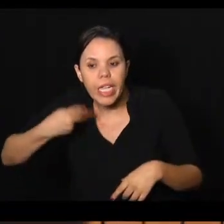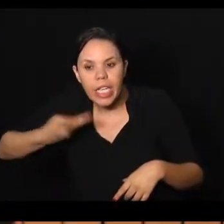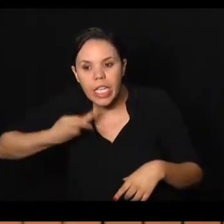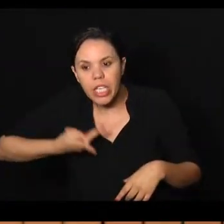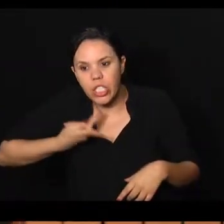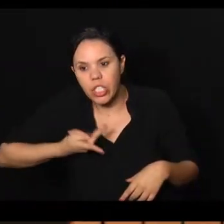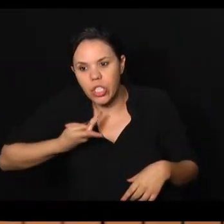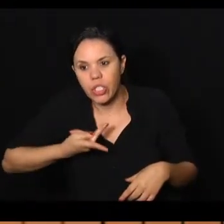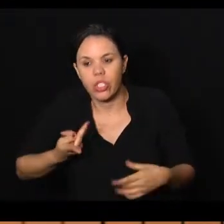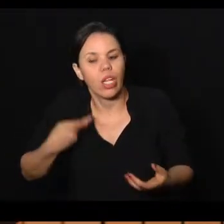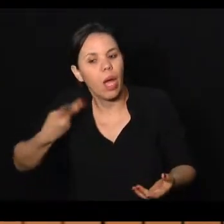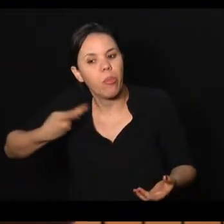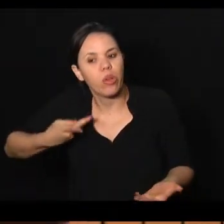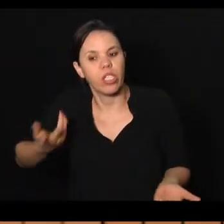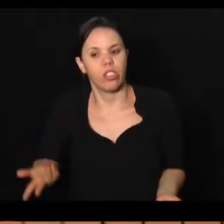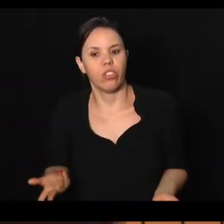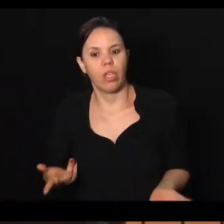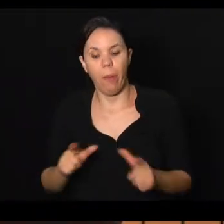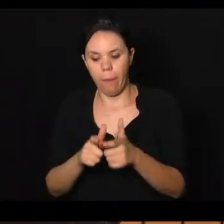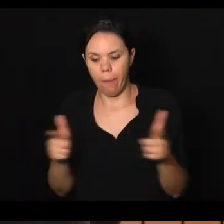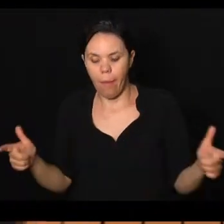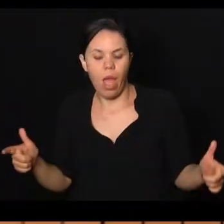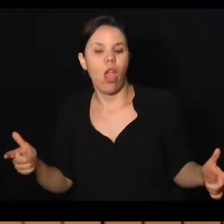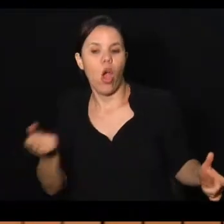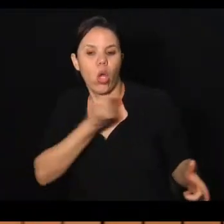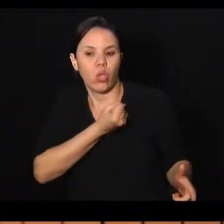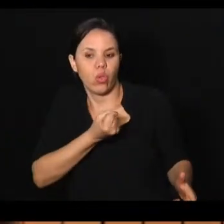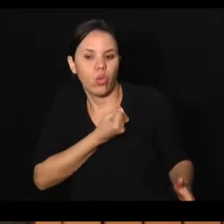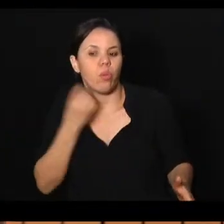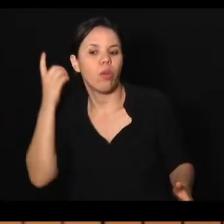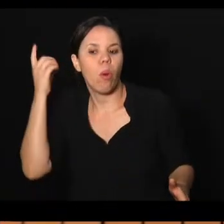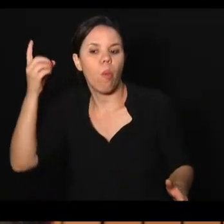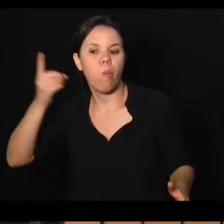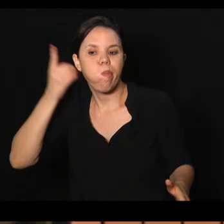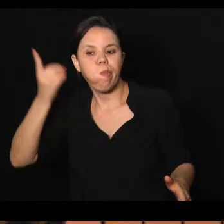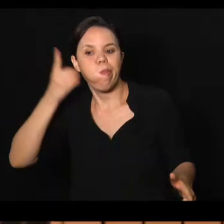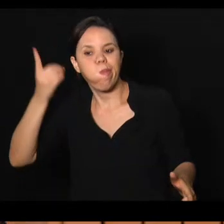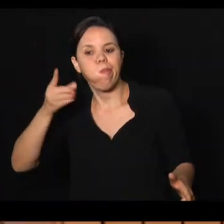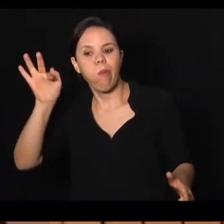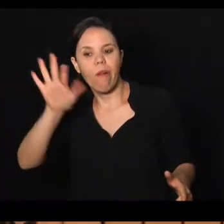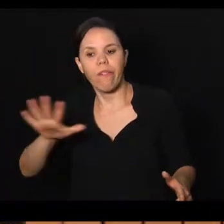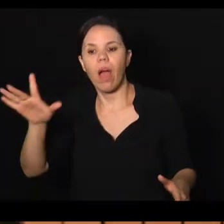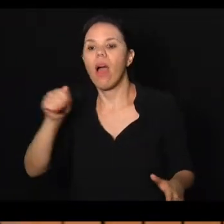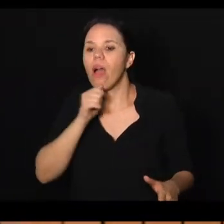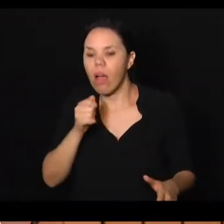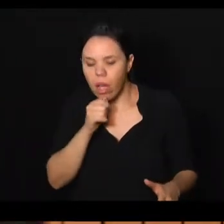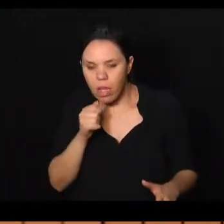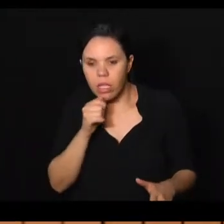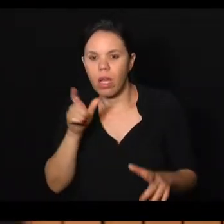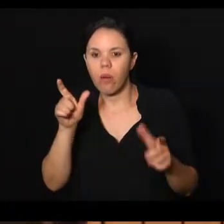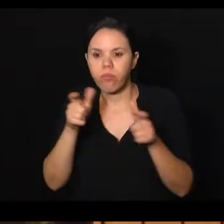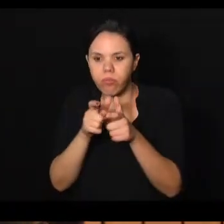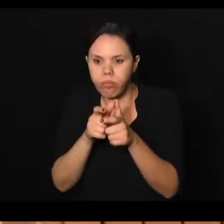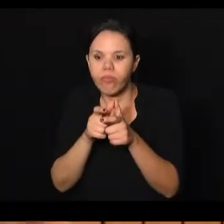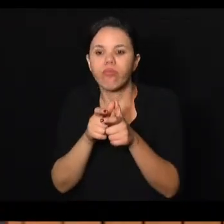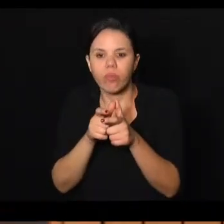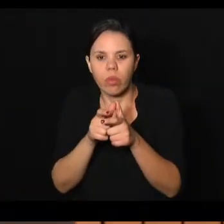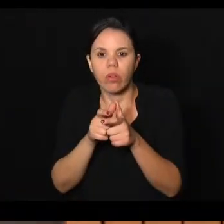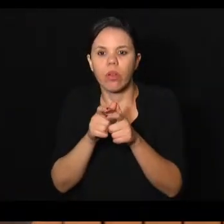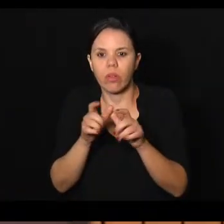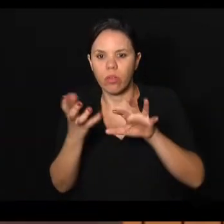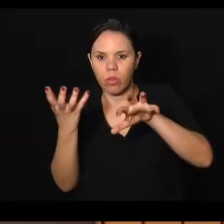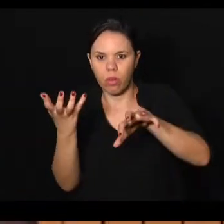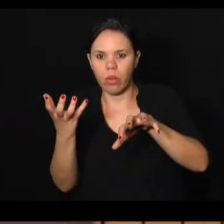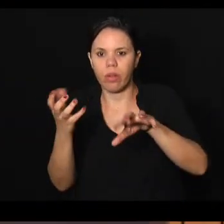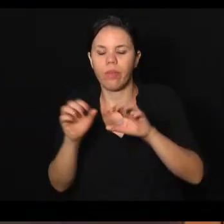hoje o maior número de deputadas federais, ainda somos um número muito pequeno de parlamentares no Congresso